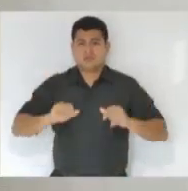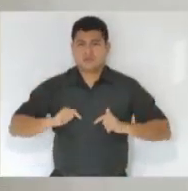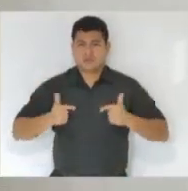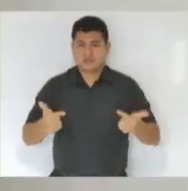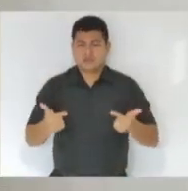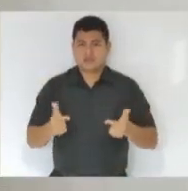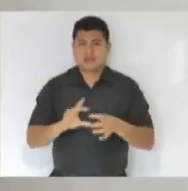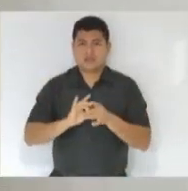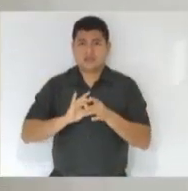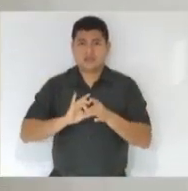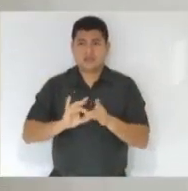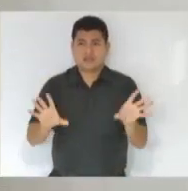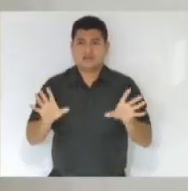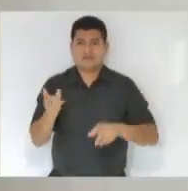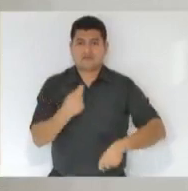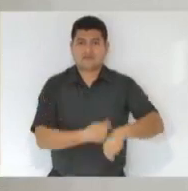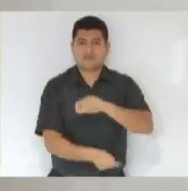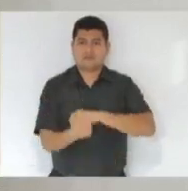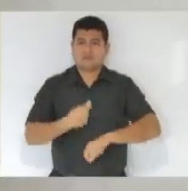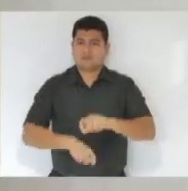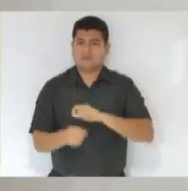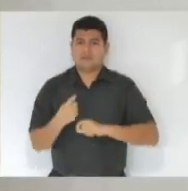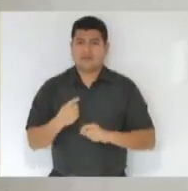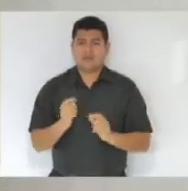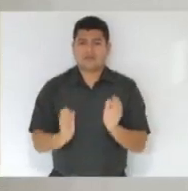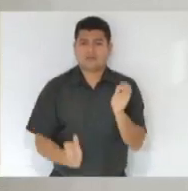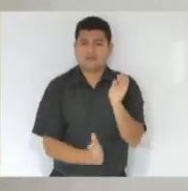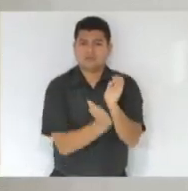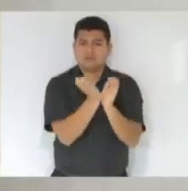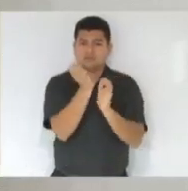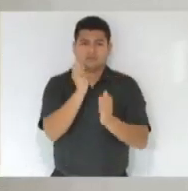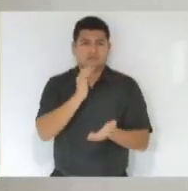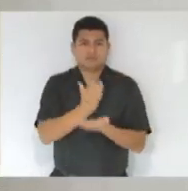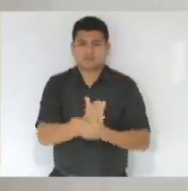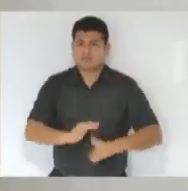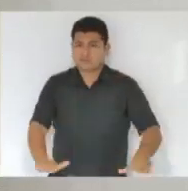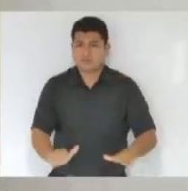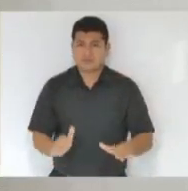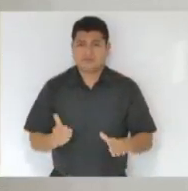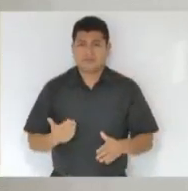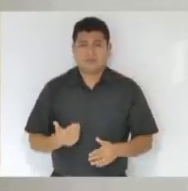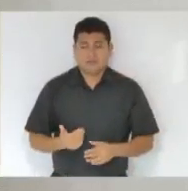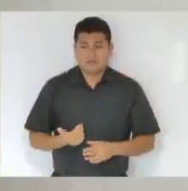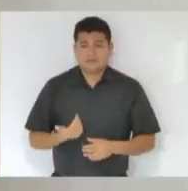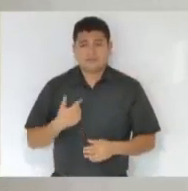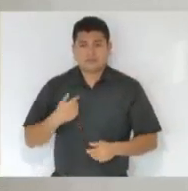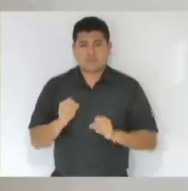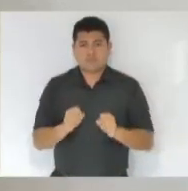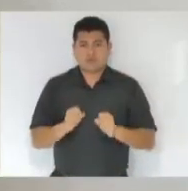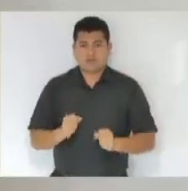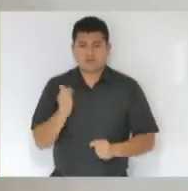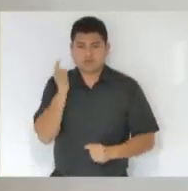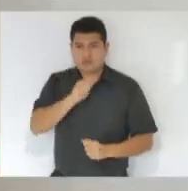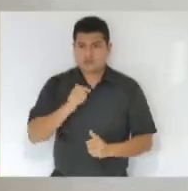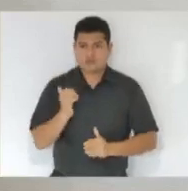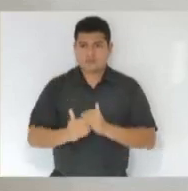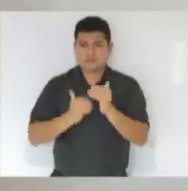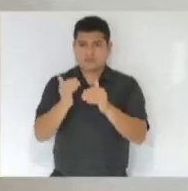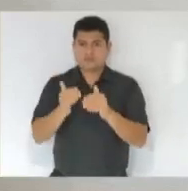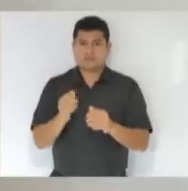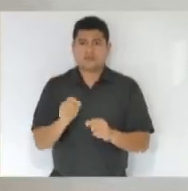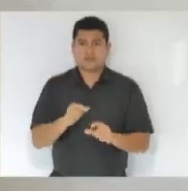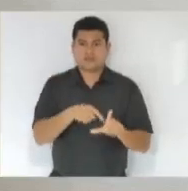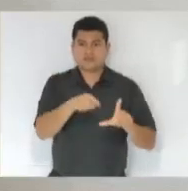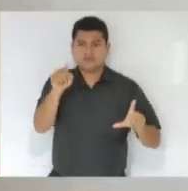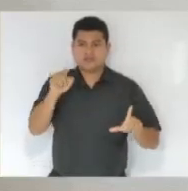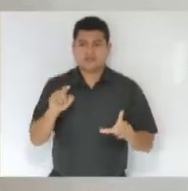pela Desburocratização. Talvez com isso possamos avançar alguns pontos no nosso índice de liberdade econômica